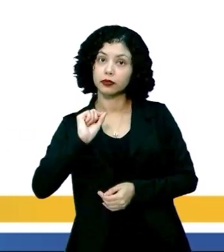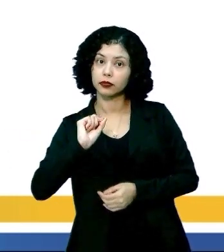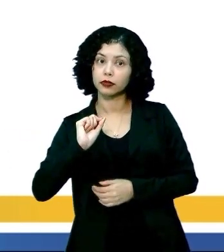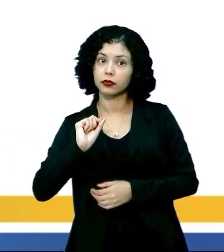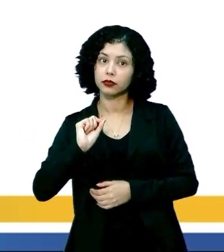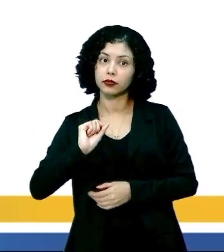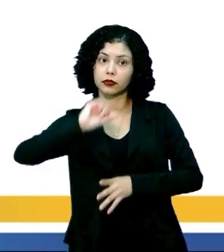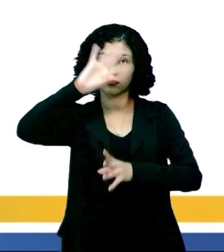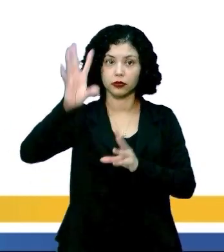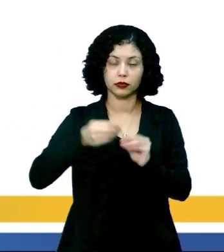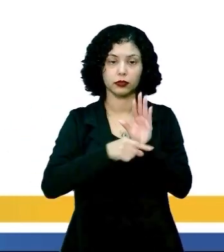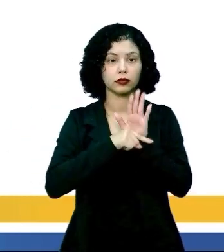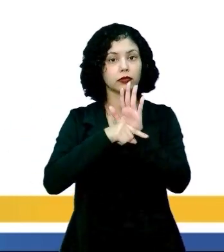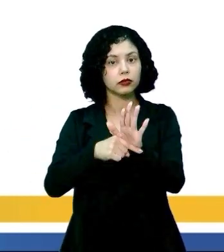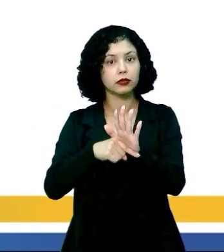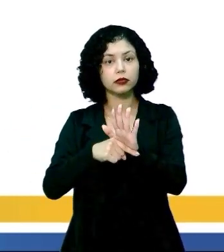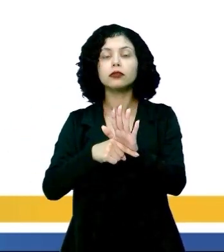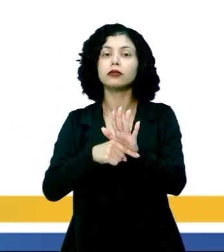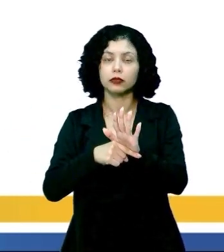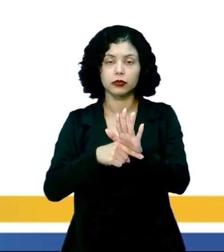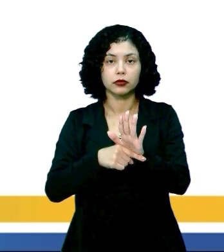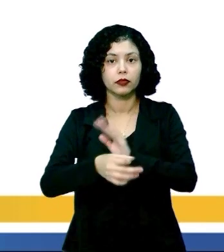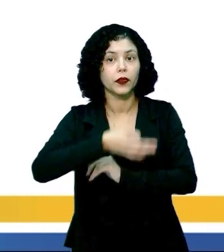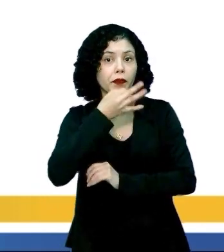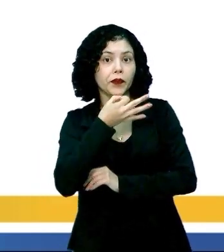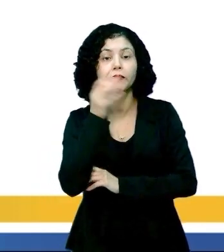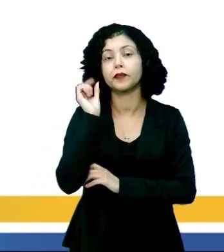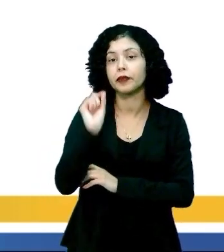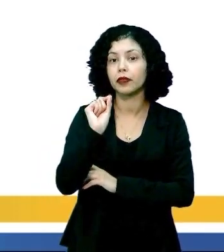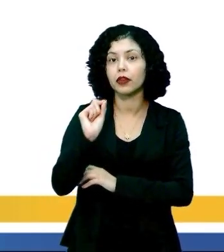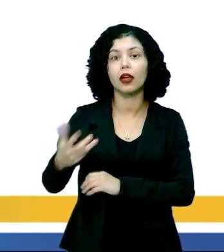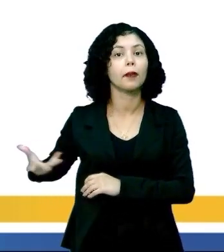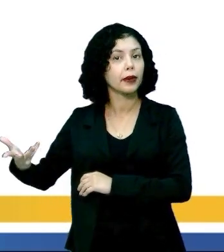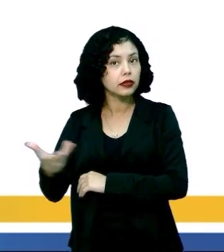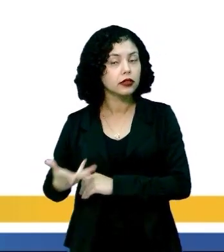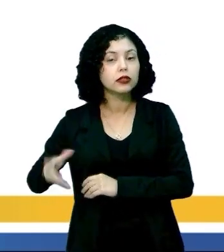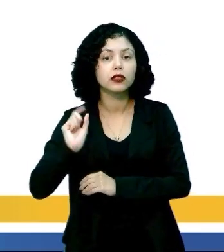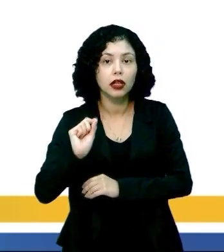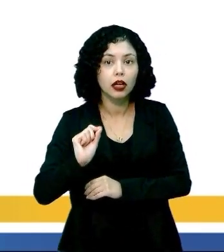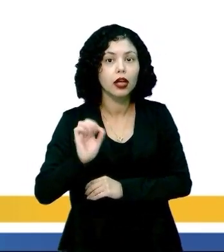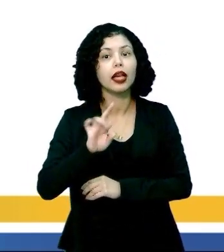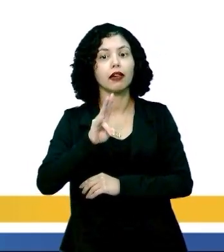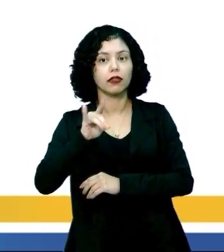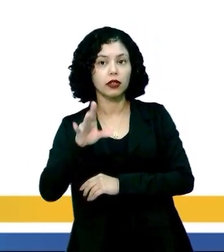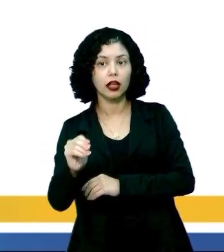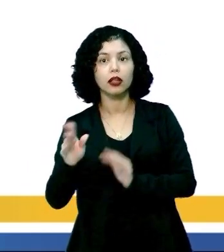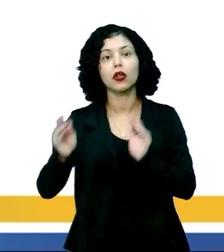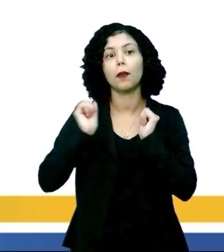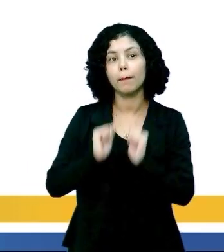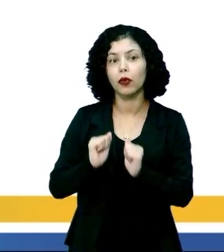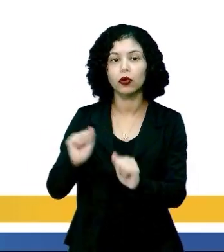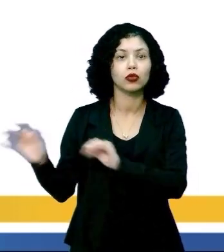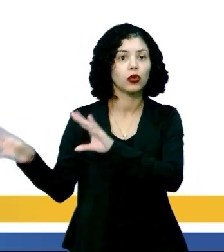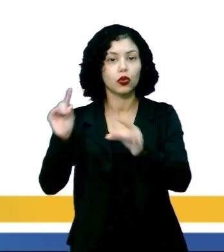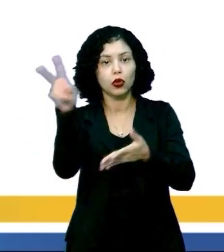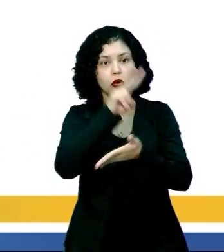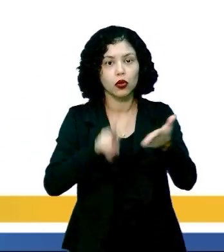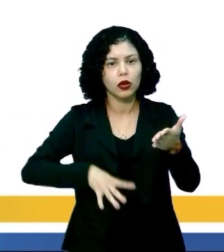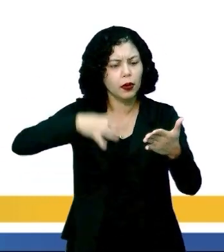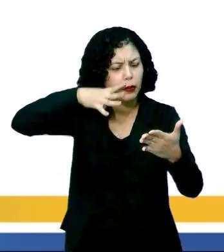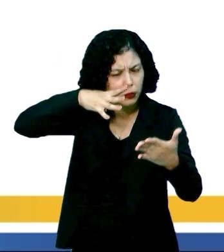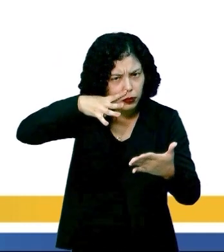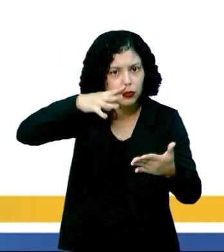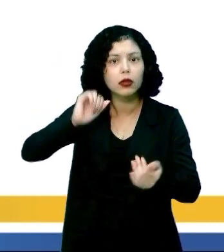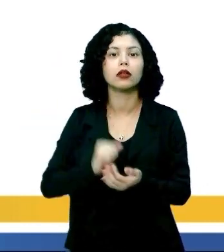ou por comprovação. Esse tipo de argumento se baseia em uma evidência que pode levar o leitor